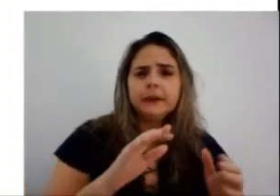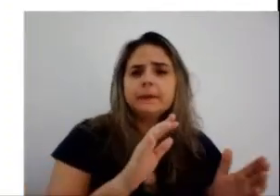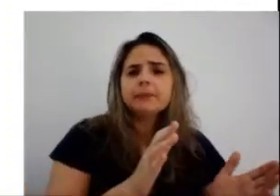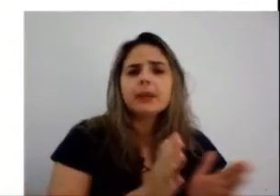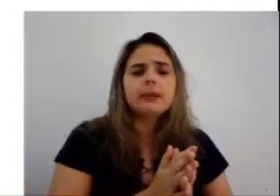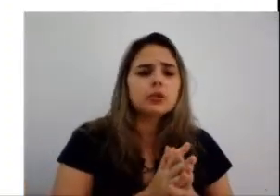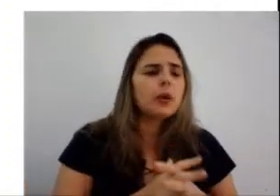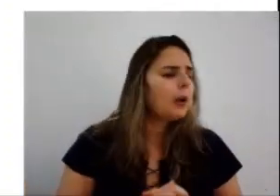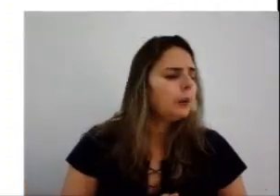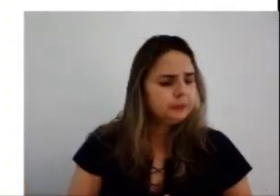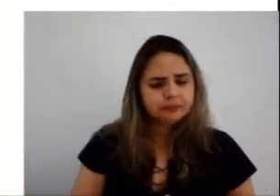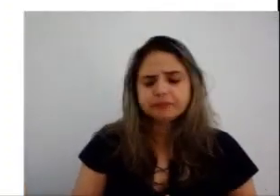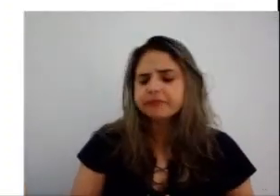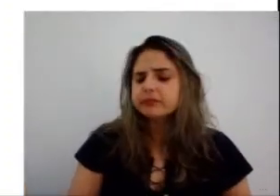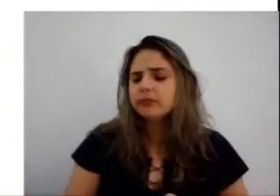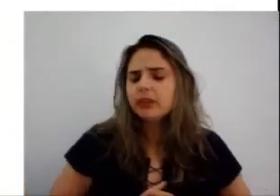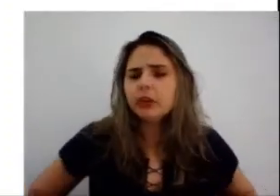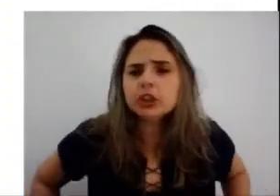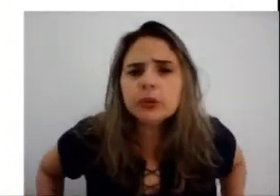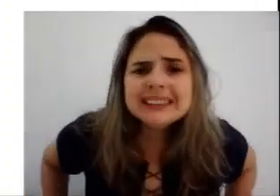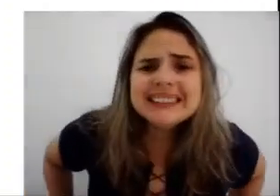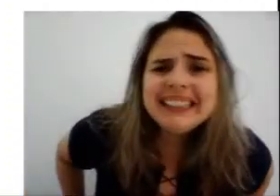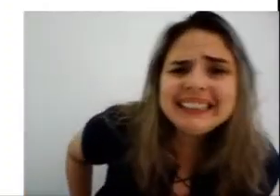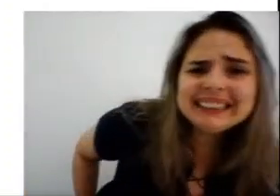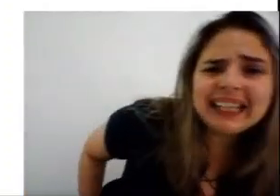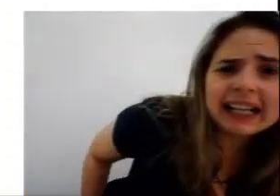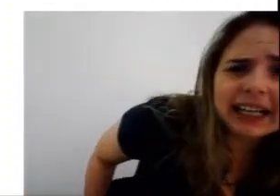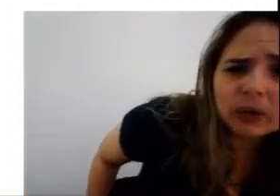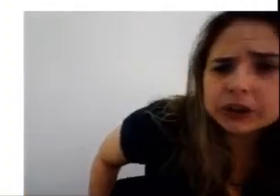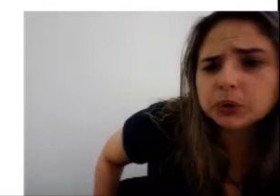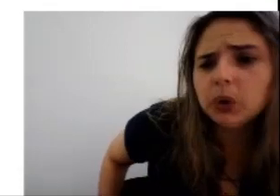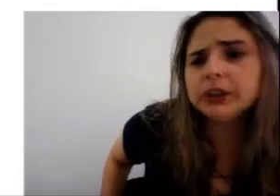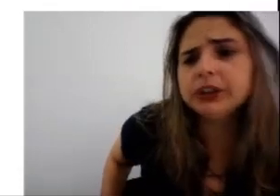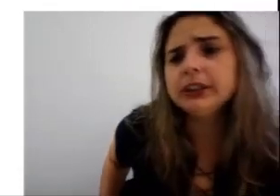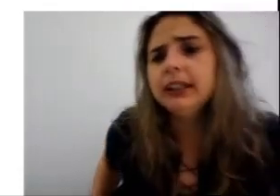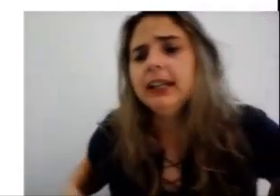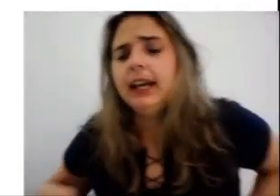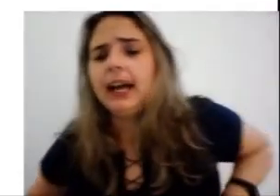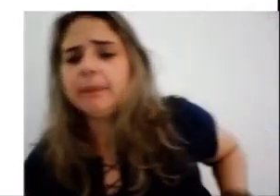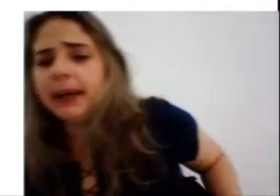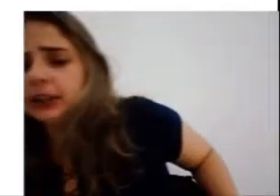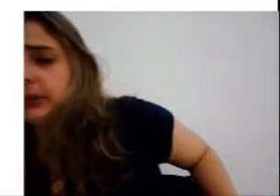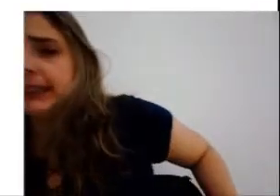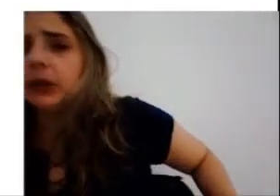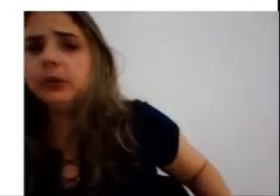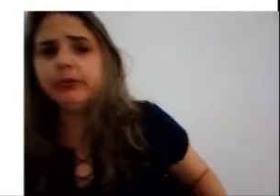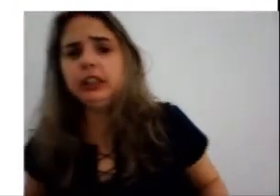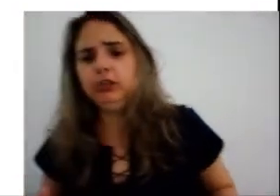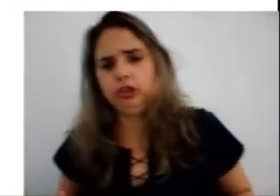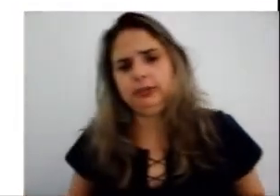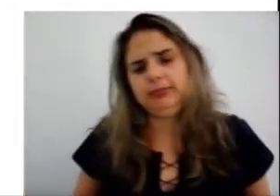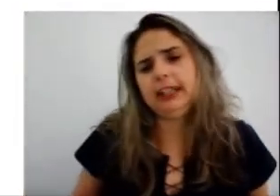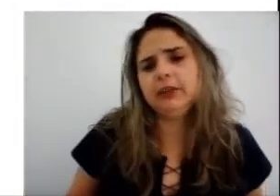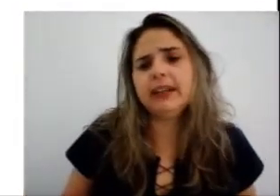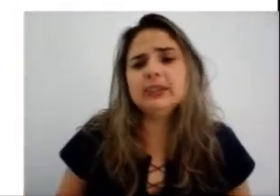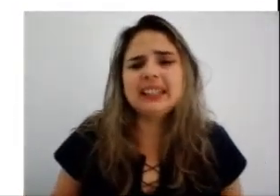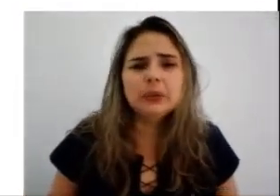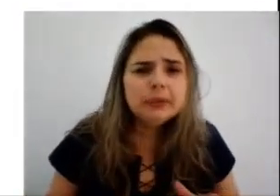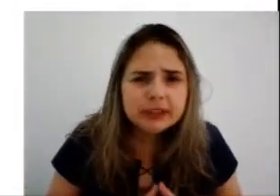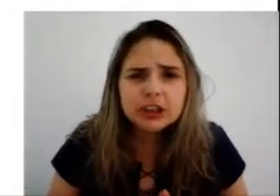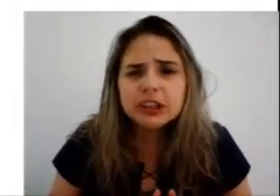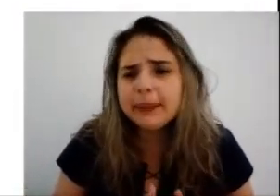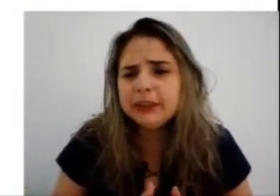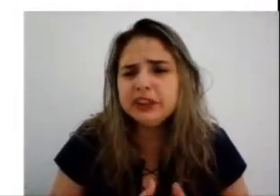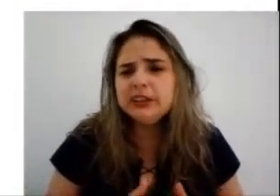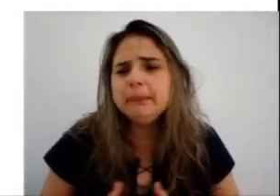gente? Pessoal, nós vamos iniciar na aula de hoje a parte do século XX, tá? A gente vai falar do